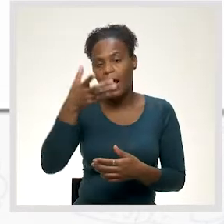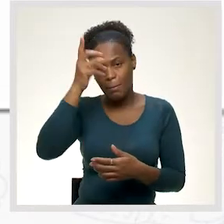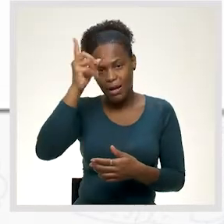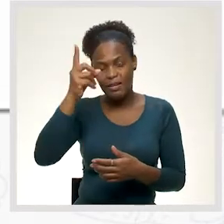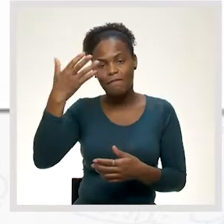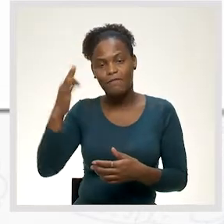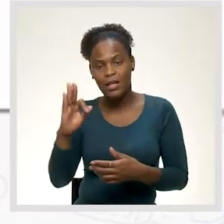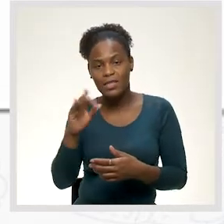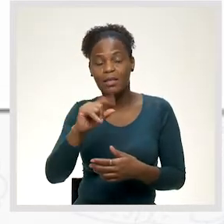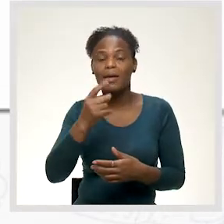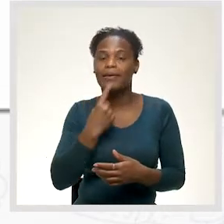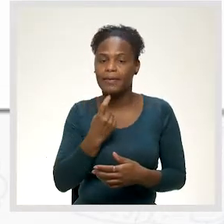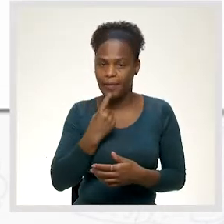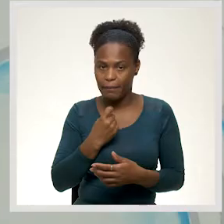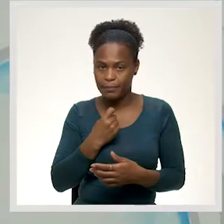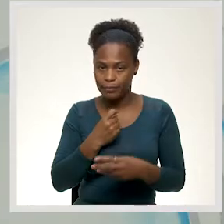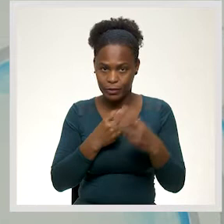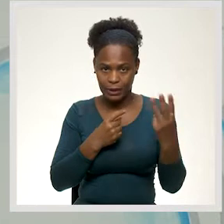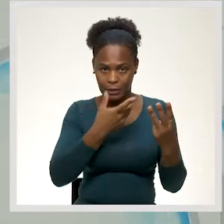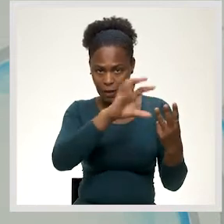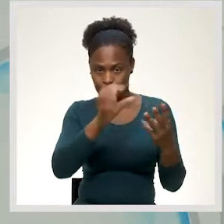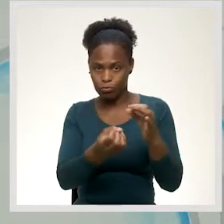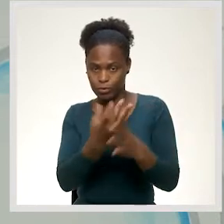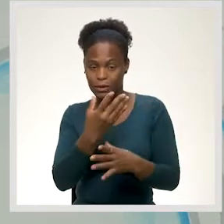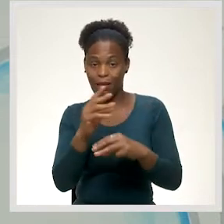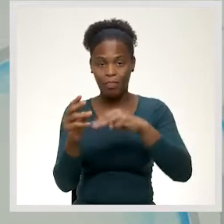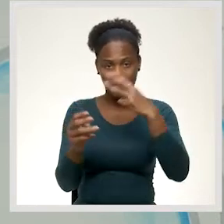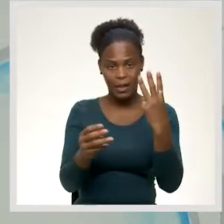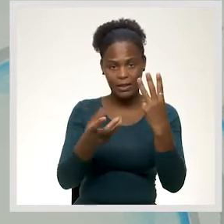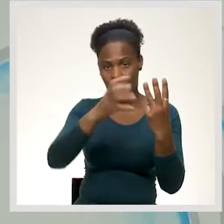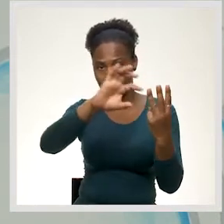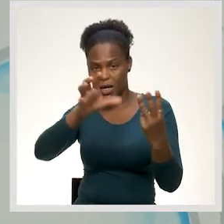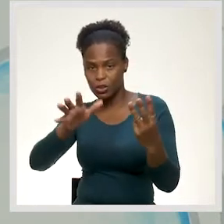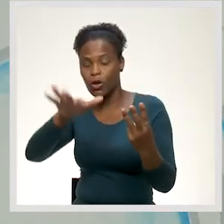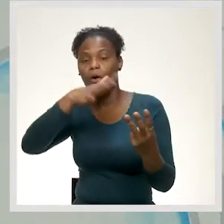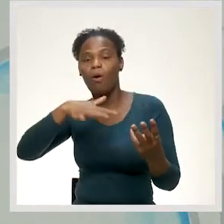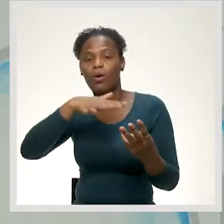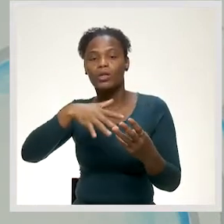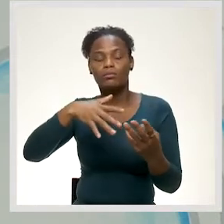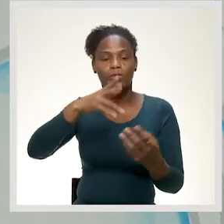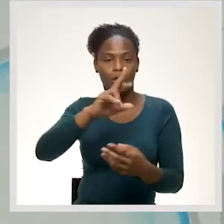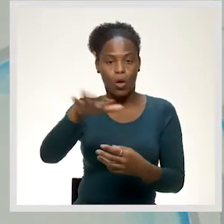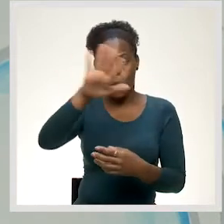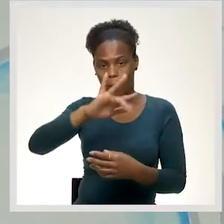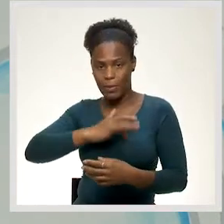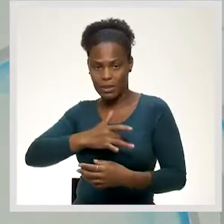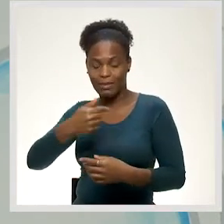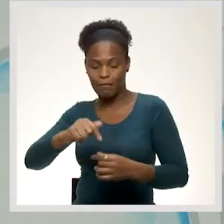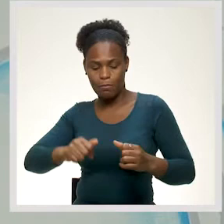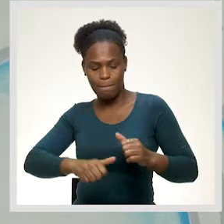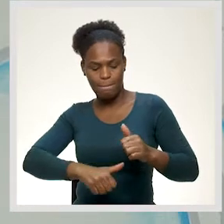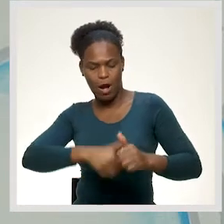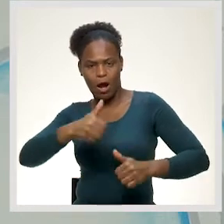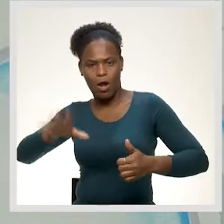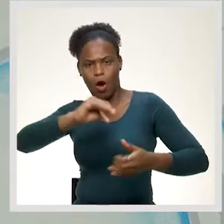França e a Inglaterra. É nesses 3 países onde o romantismo teve a sua maior